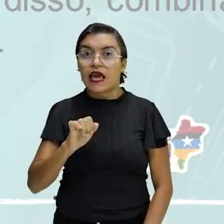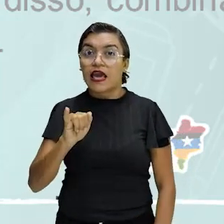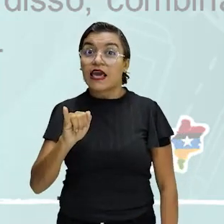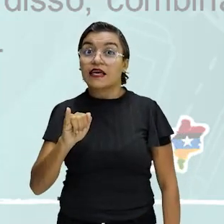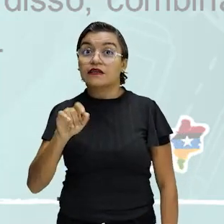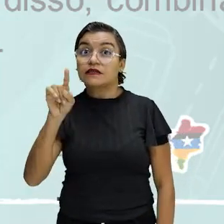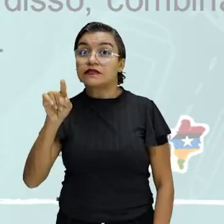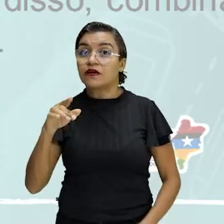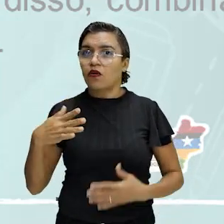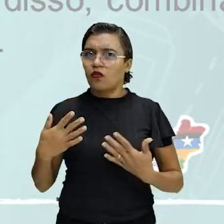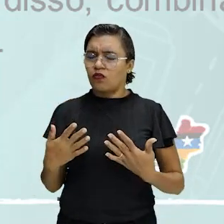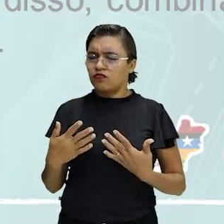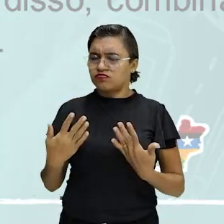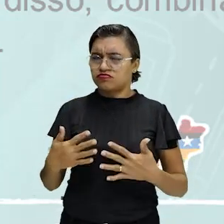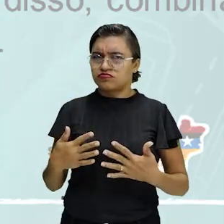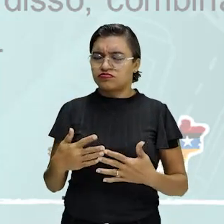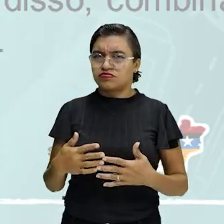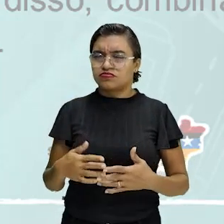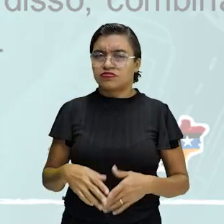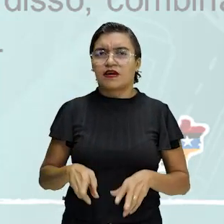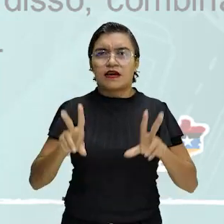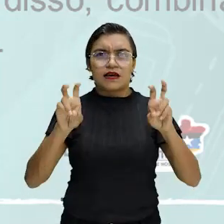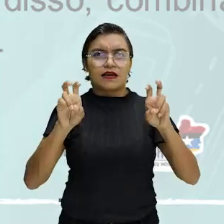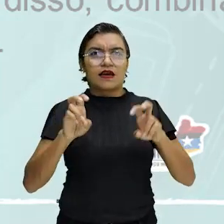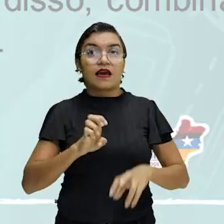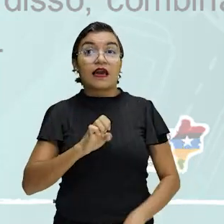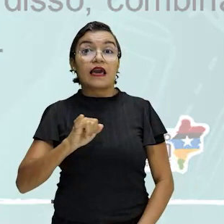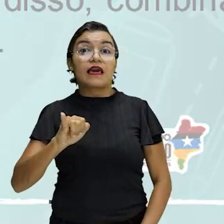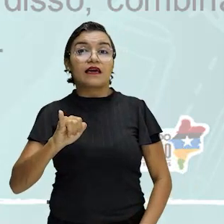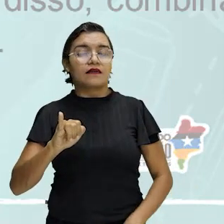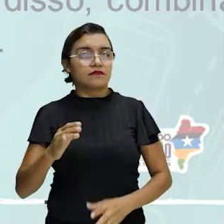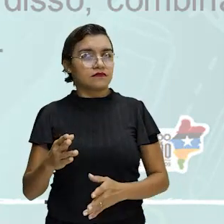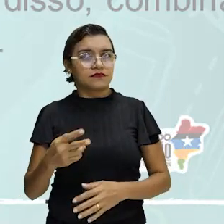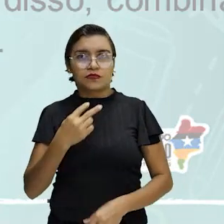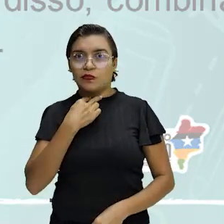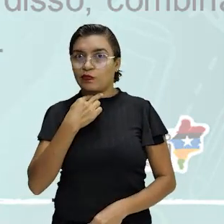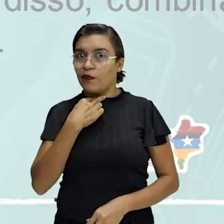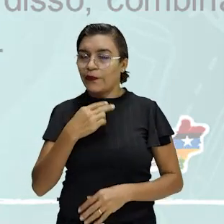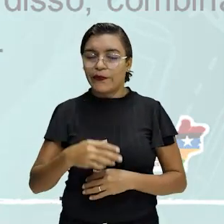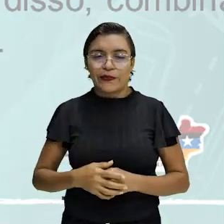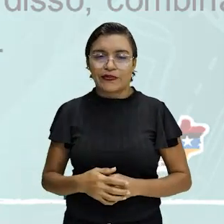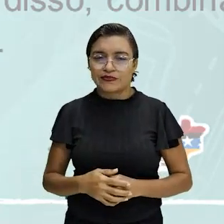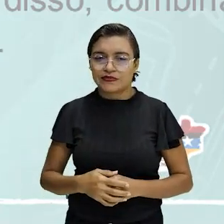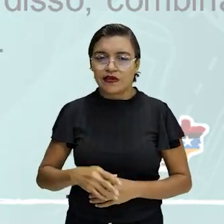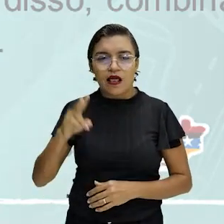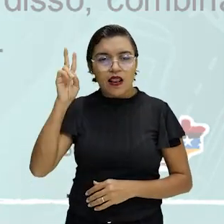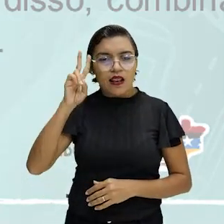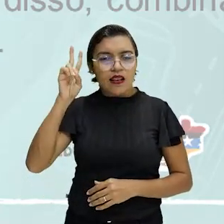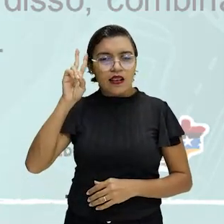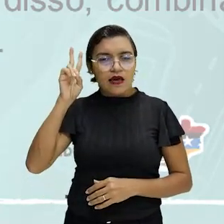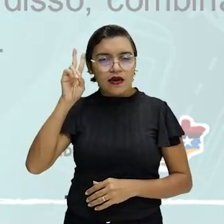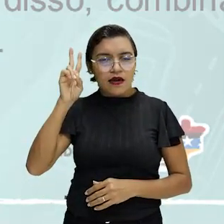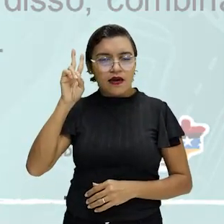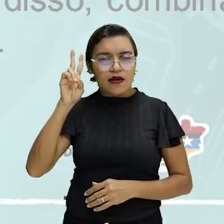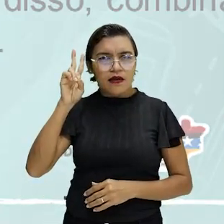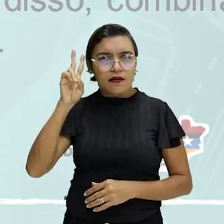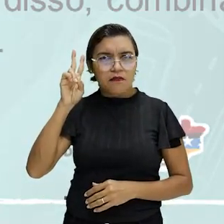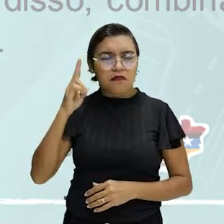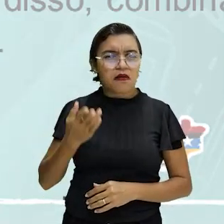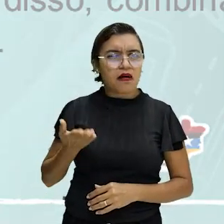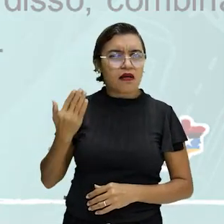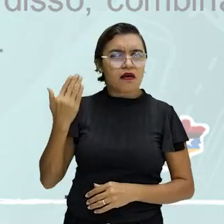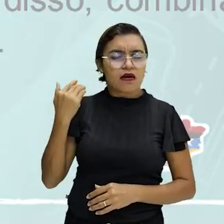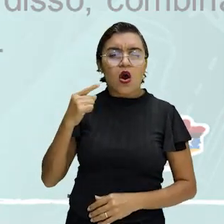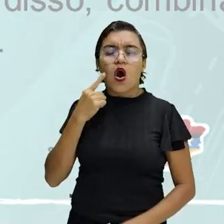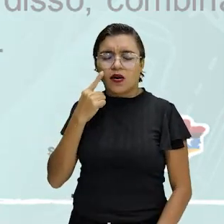ei, esse é o assunto do e-mail. Você abre lá a sua caixa de e-mail e está lá, ei. Lembra daquilo que falamos outro dia? Eu preciso saber